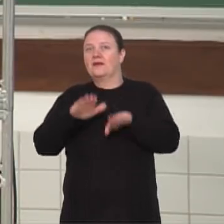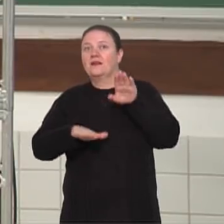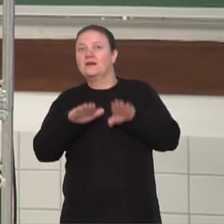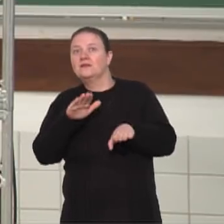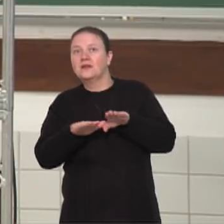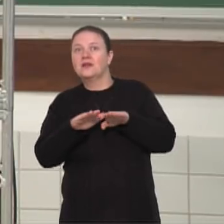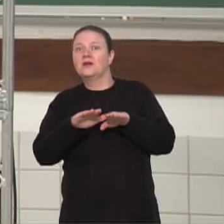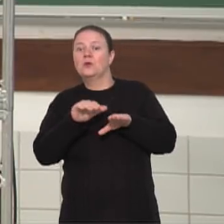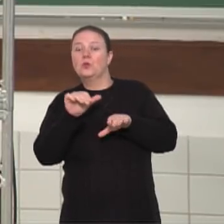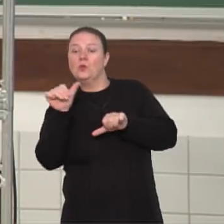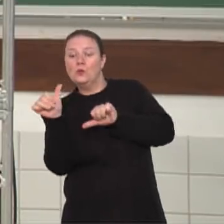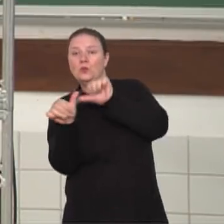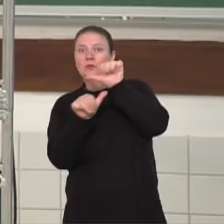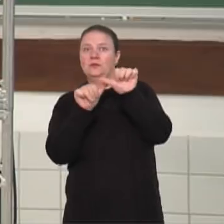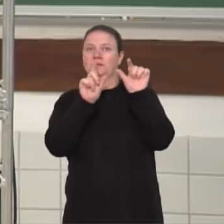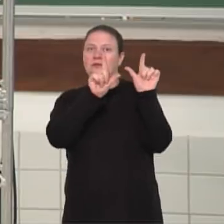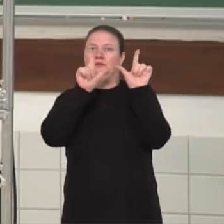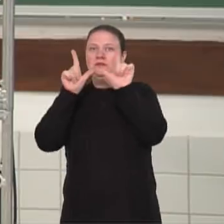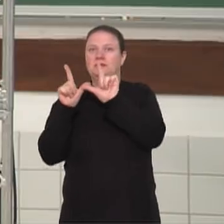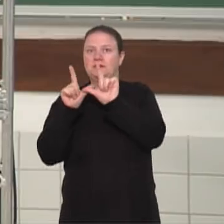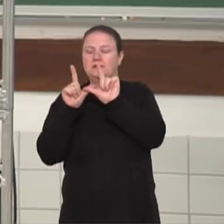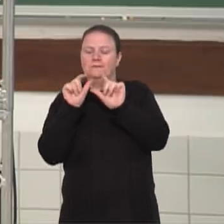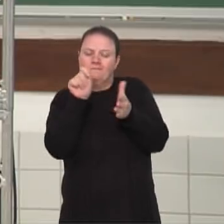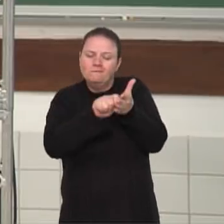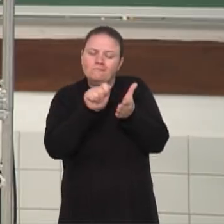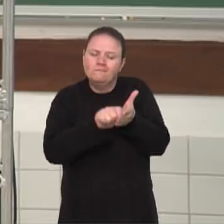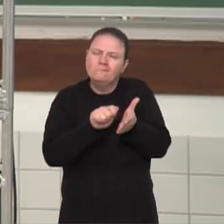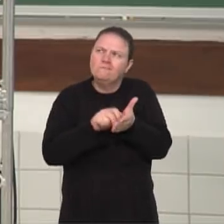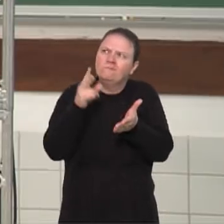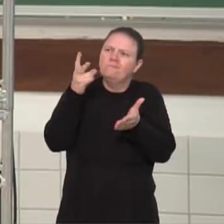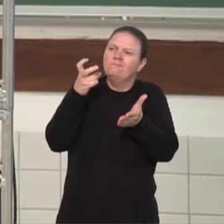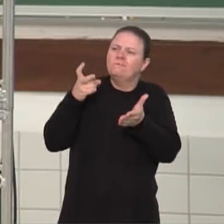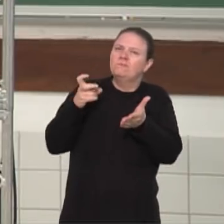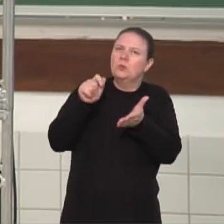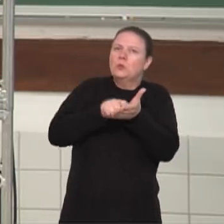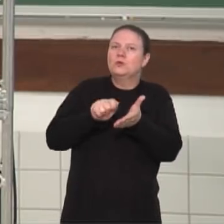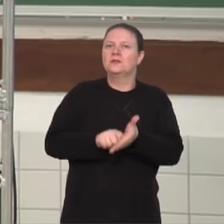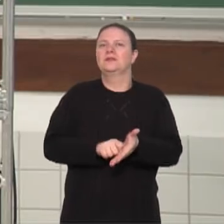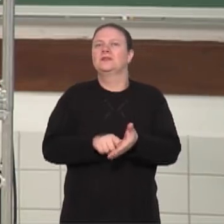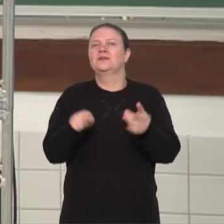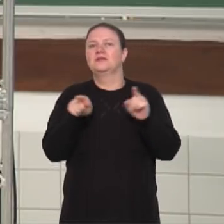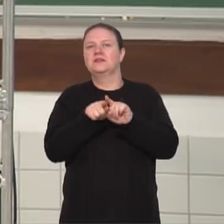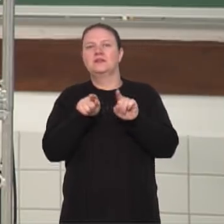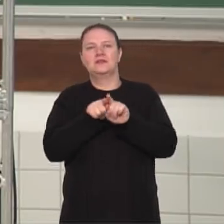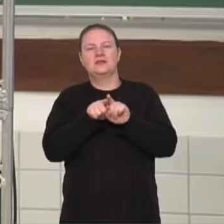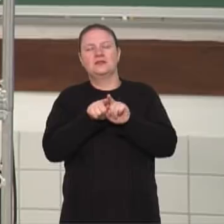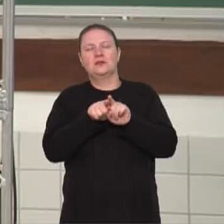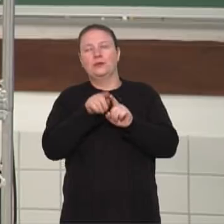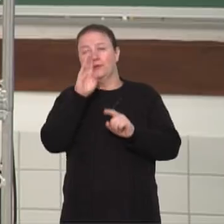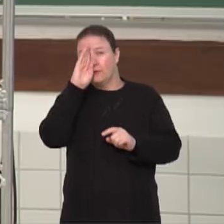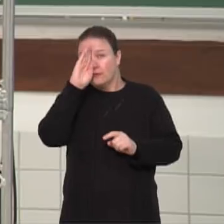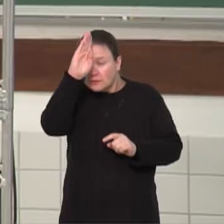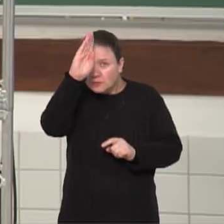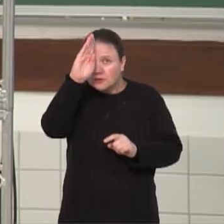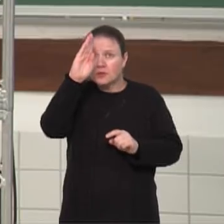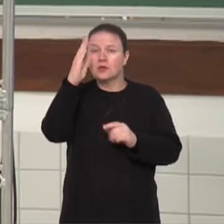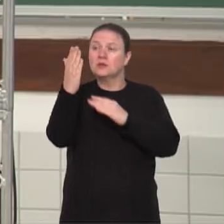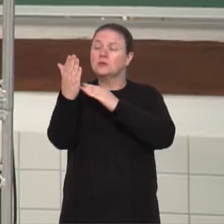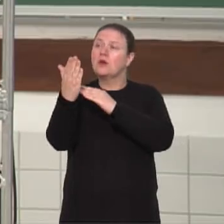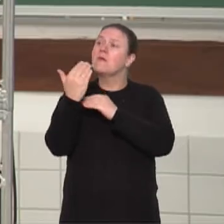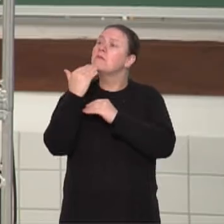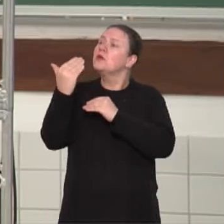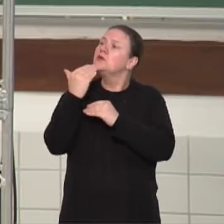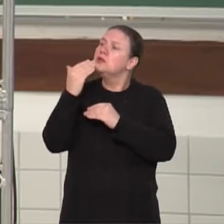escrito a transcrição da tirinha da Mônica ali, do Maurício de Souza. E o ideal seria agora vocês pedir para alguém da família